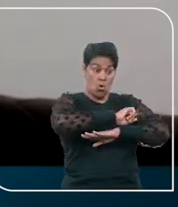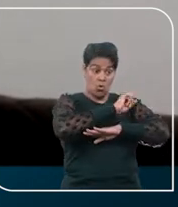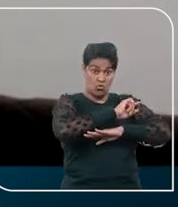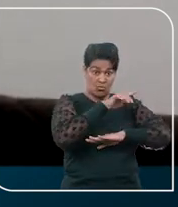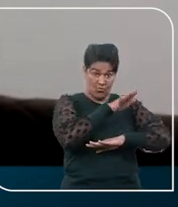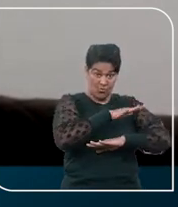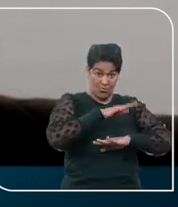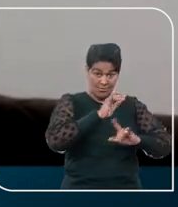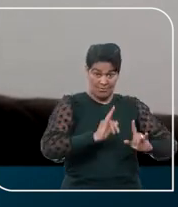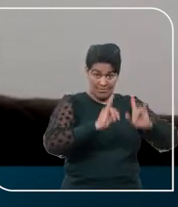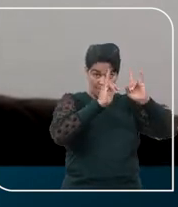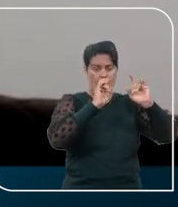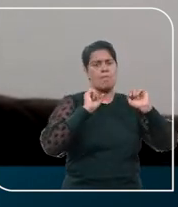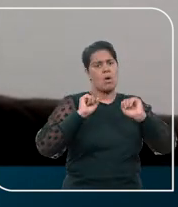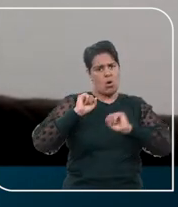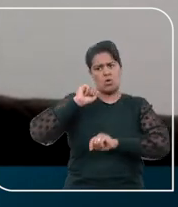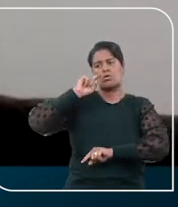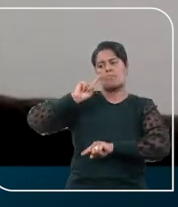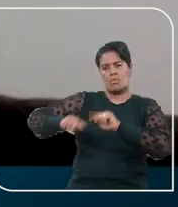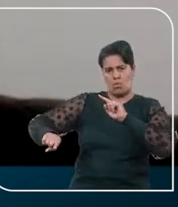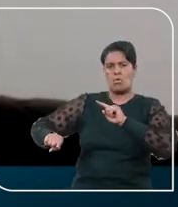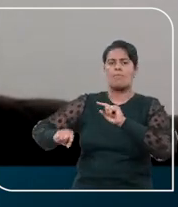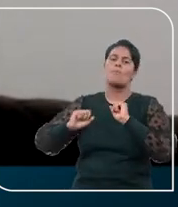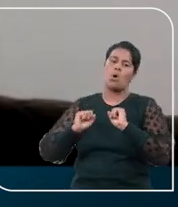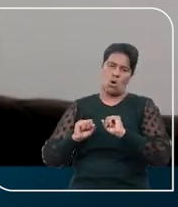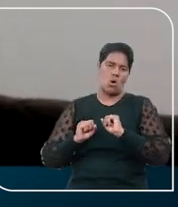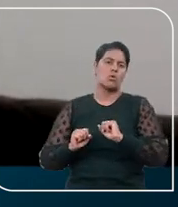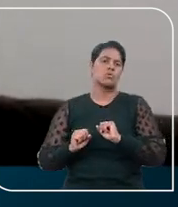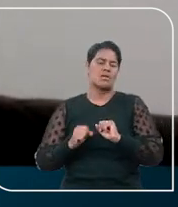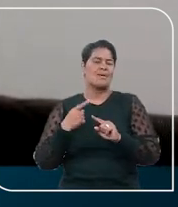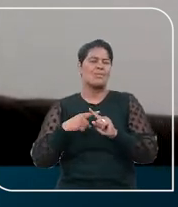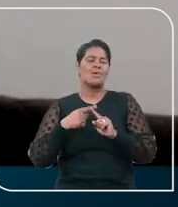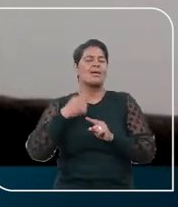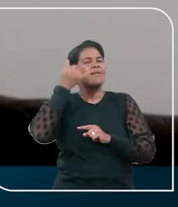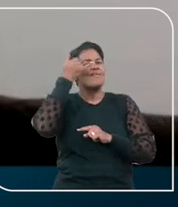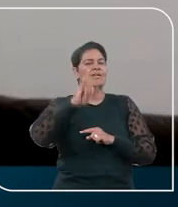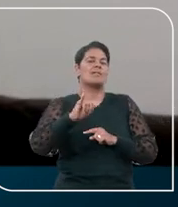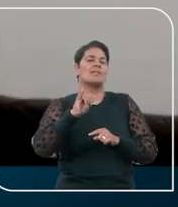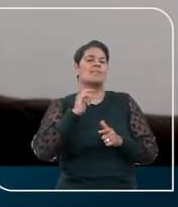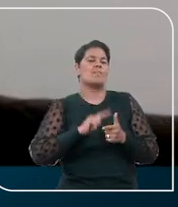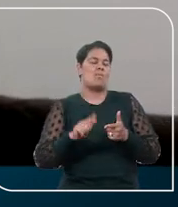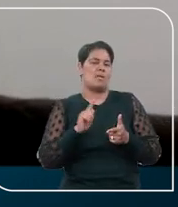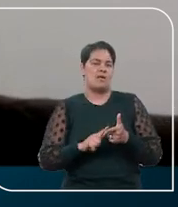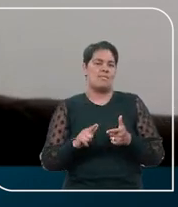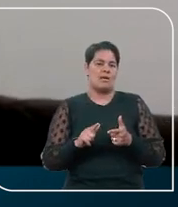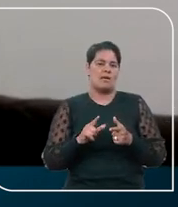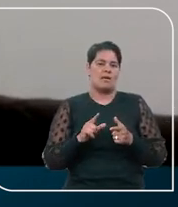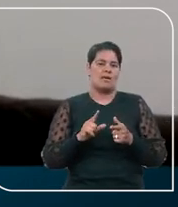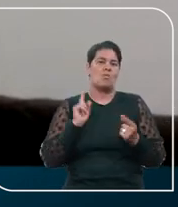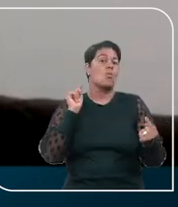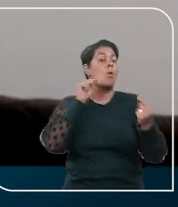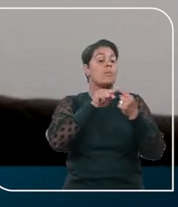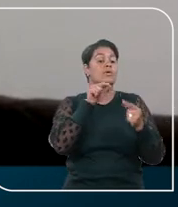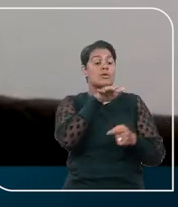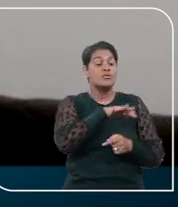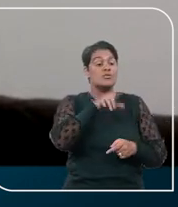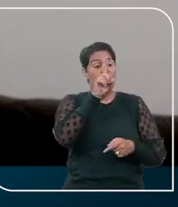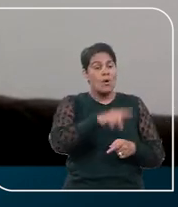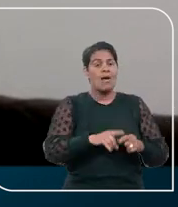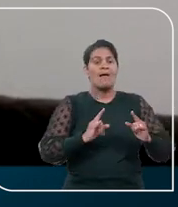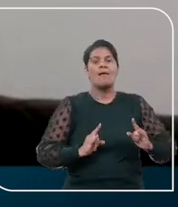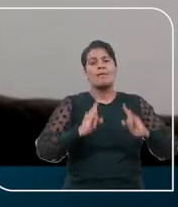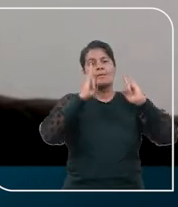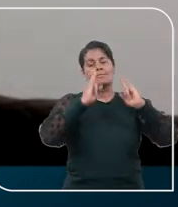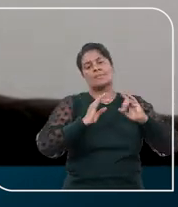essas locações por aplicativo, justamente por conta da finalidade do condomínio ali, que é mais residencial, e que queremos